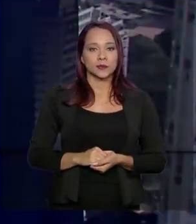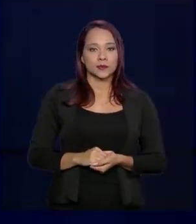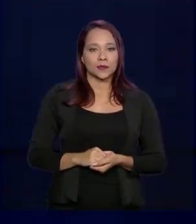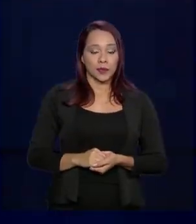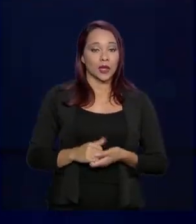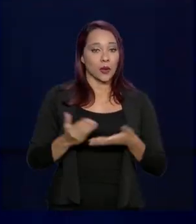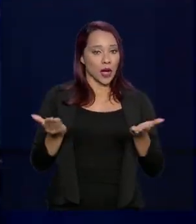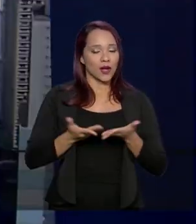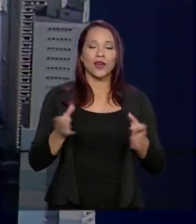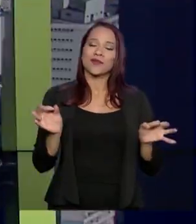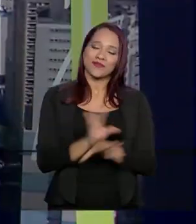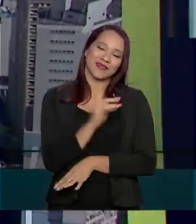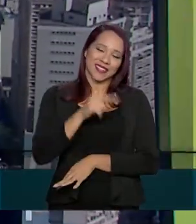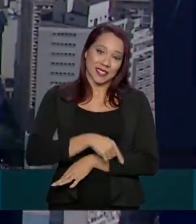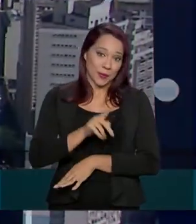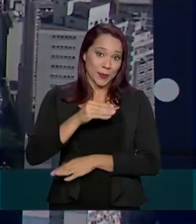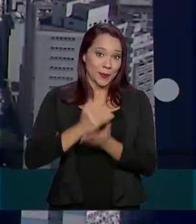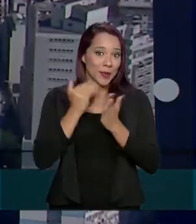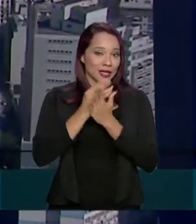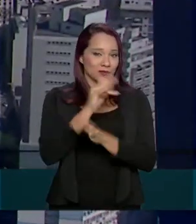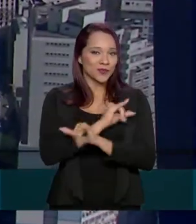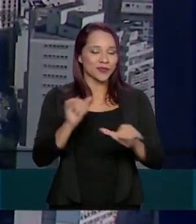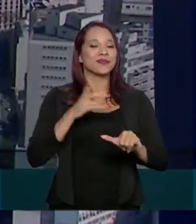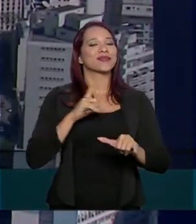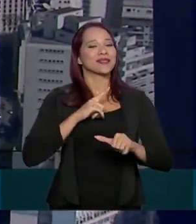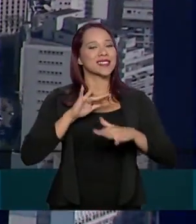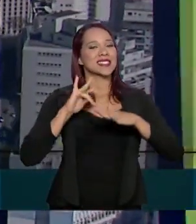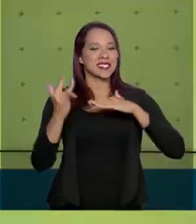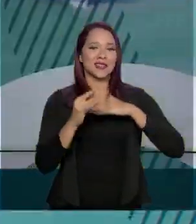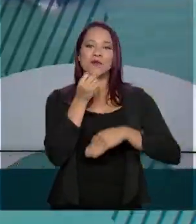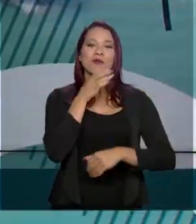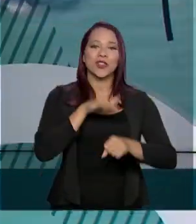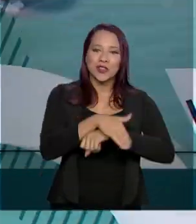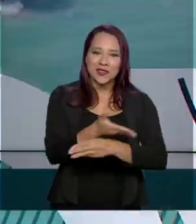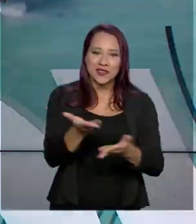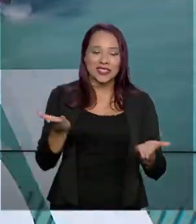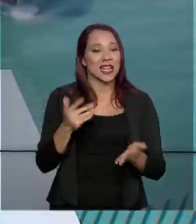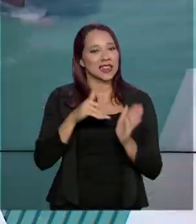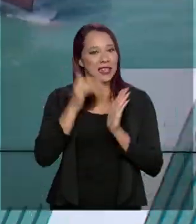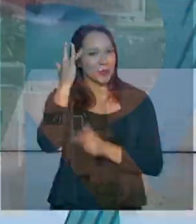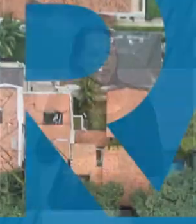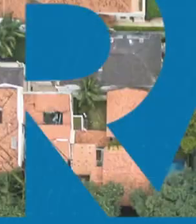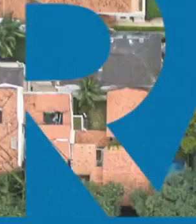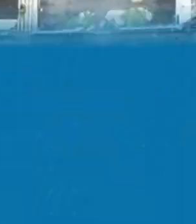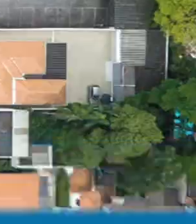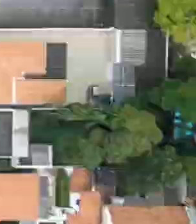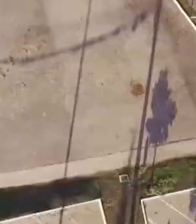Esta edição termina aqui. Mais informações nas nossas redes sociais. Boa noite para você e até amanhã.